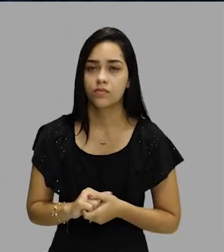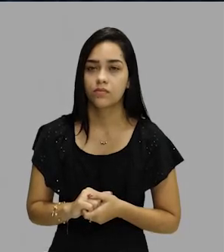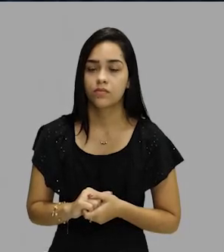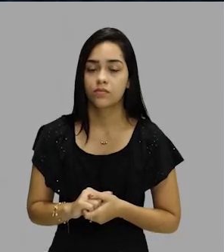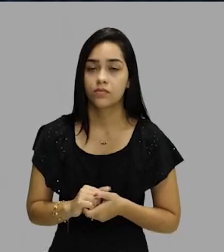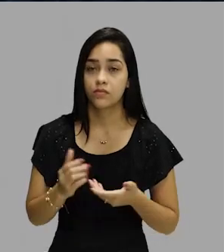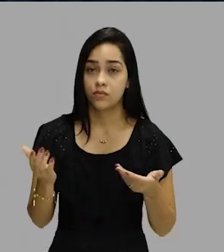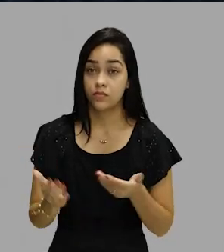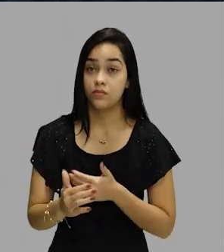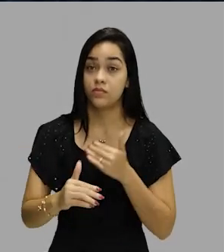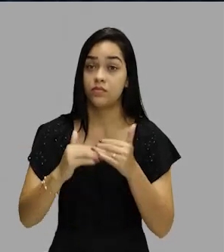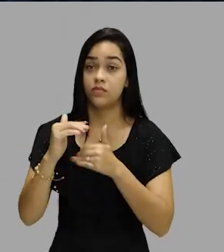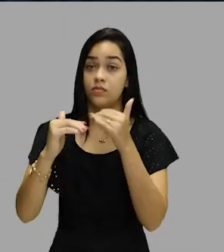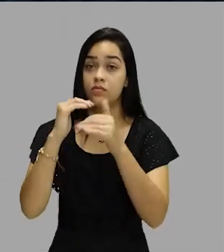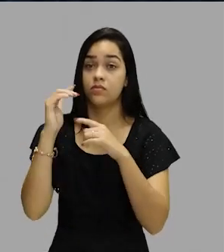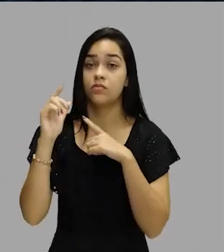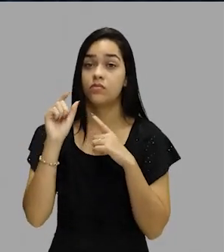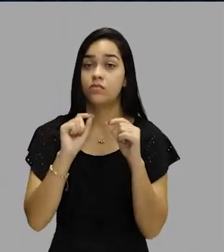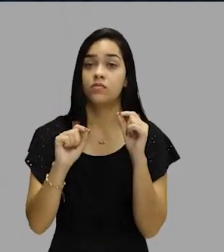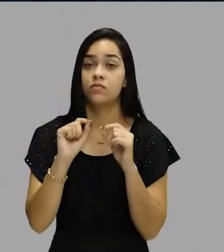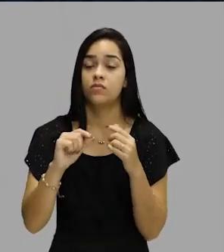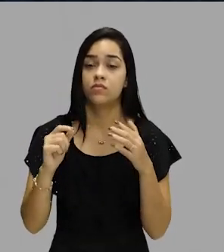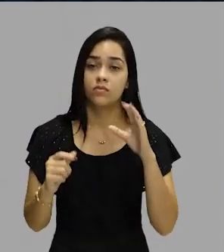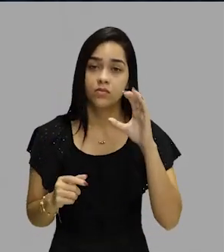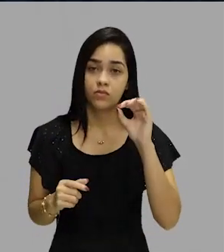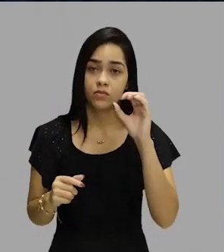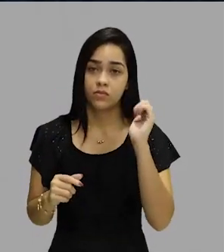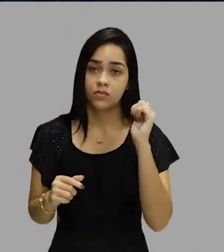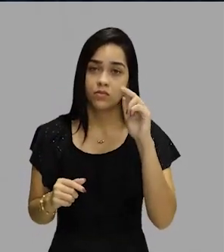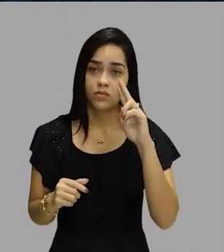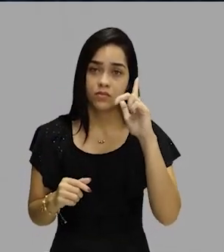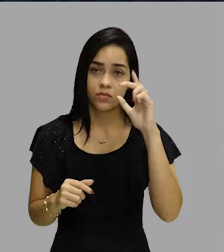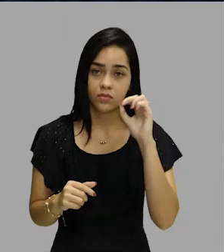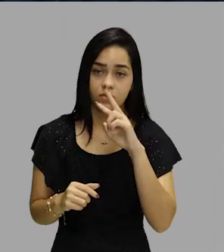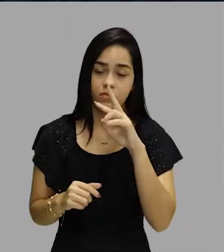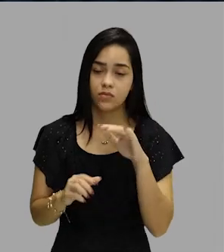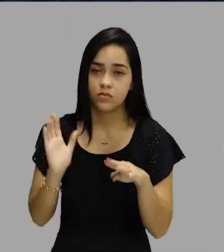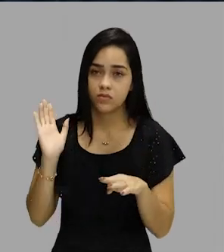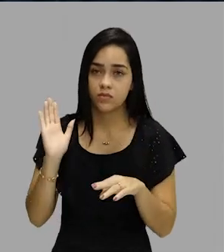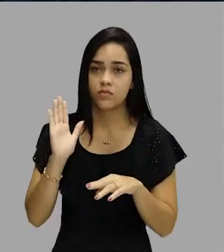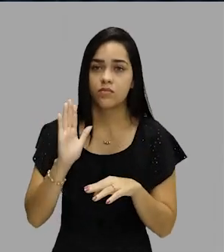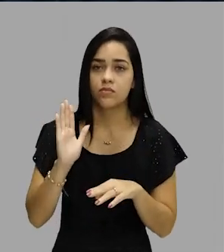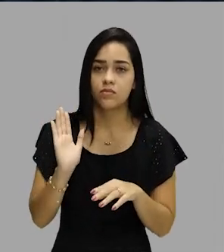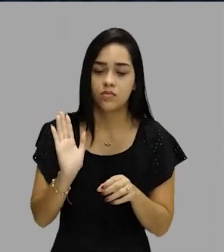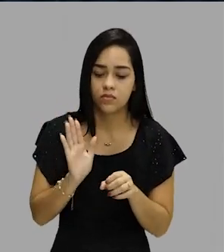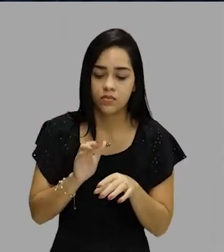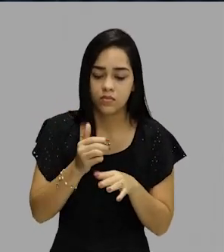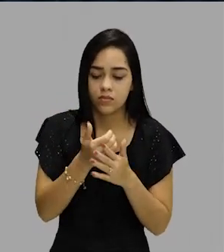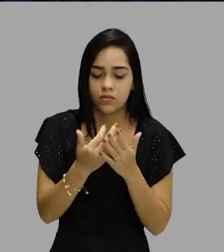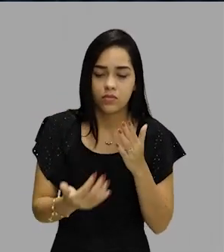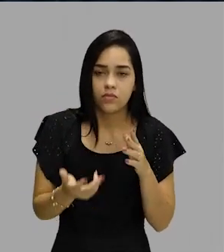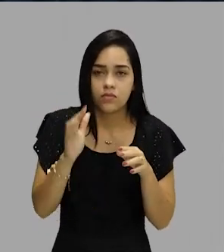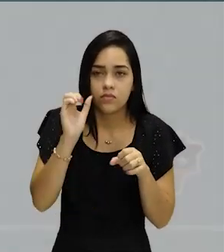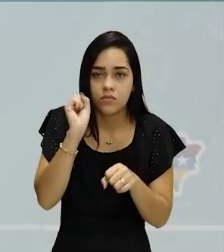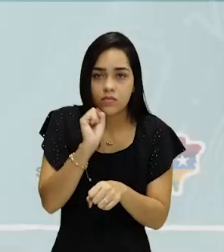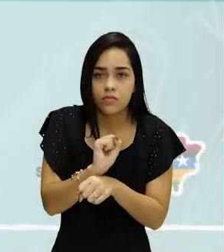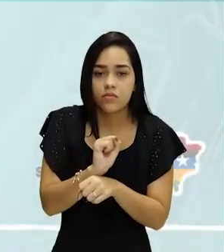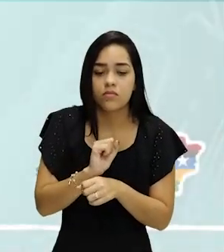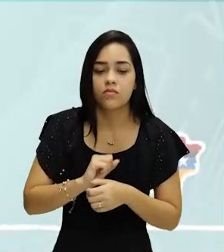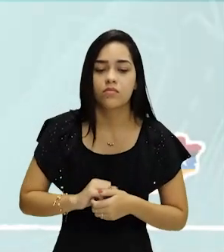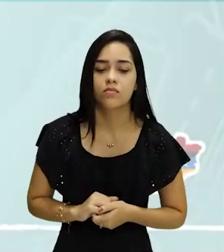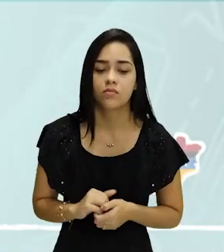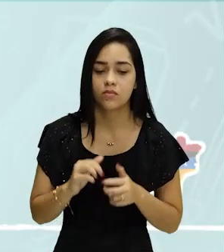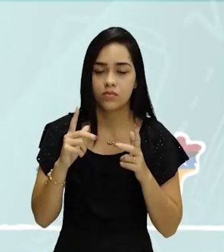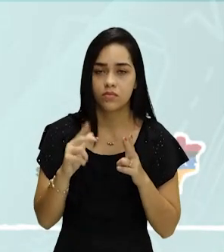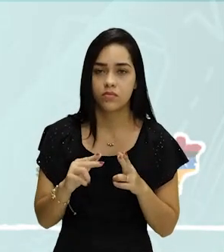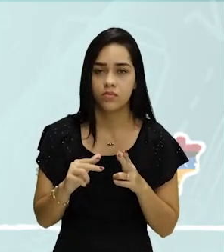Aí, nesse processo, forma um coágulo que vai tampar a região que está acontecendo o sangramento. Que